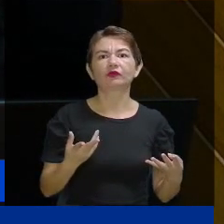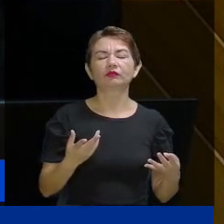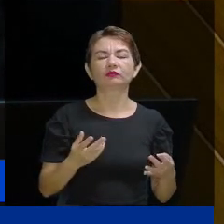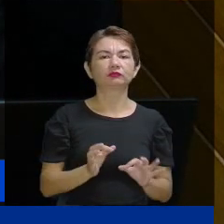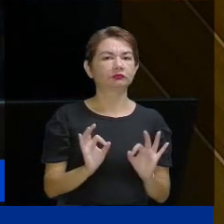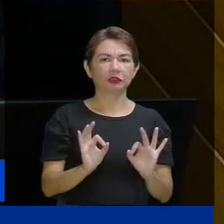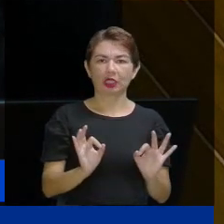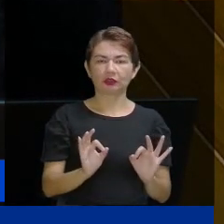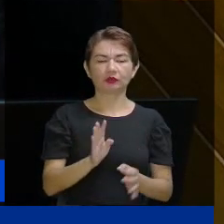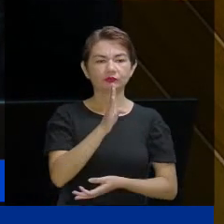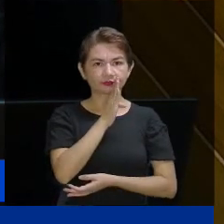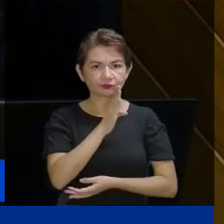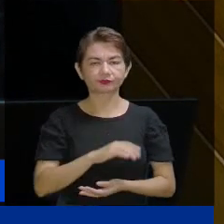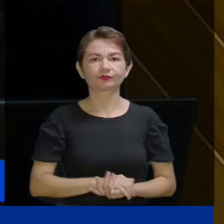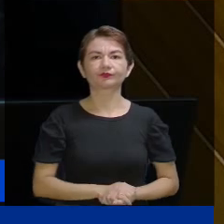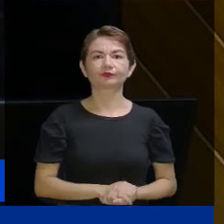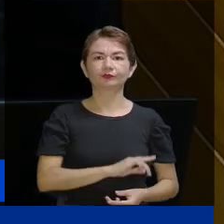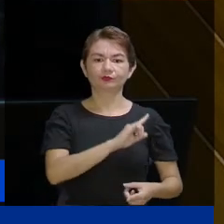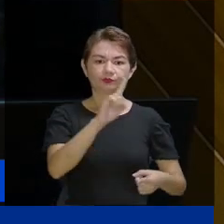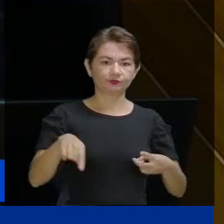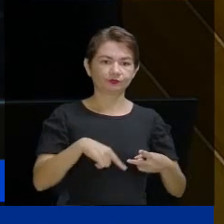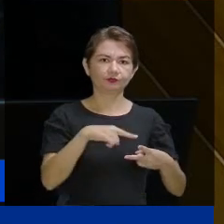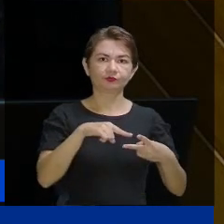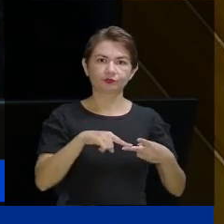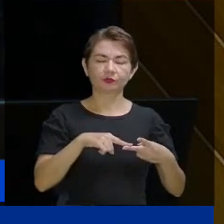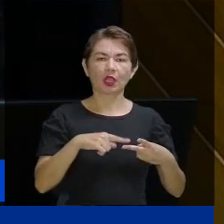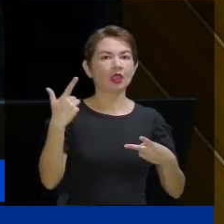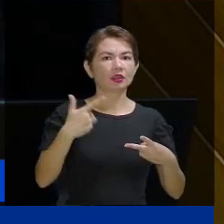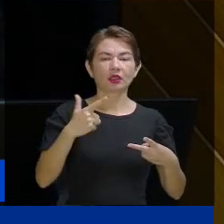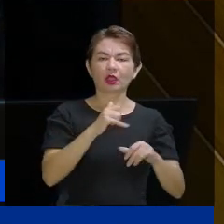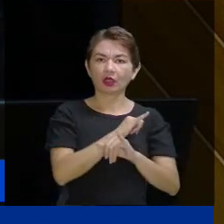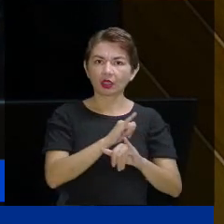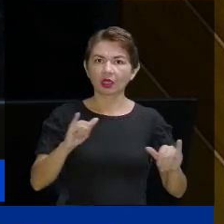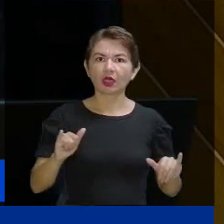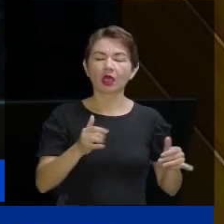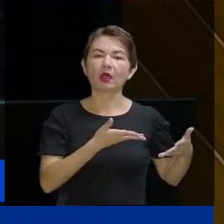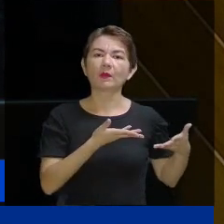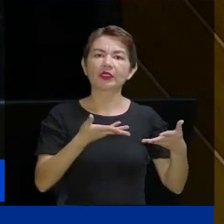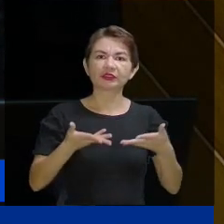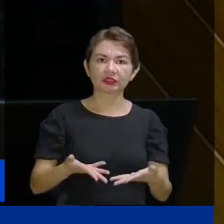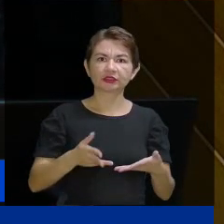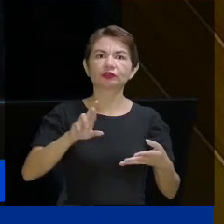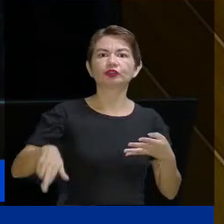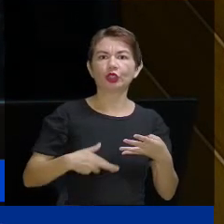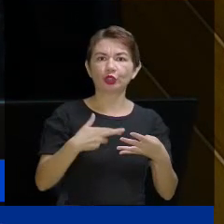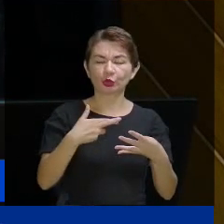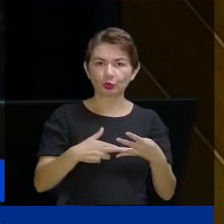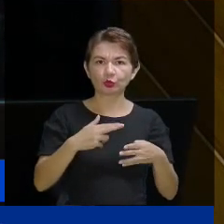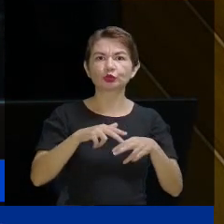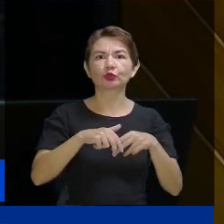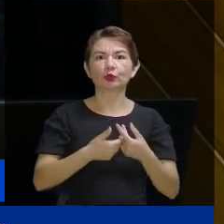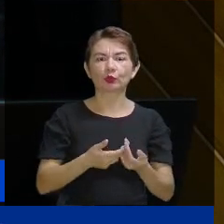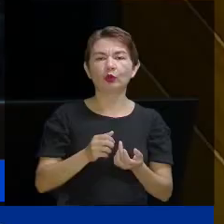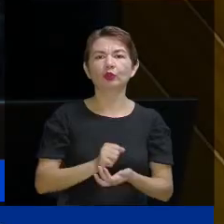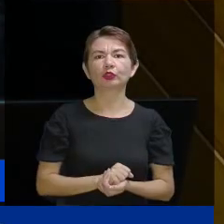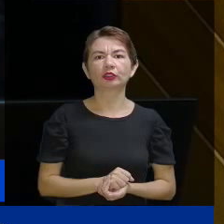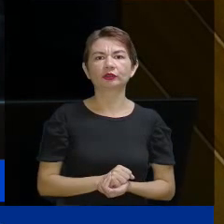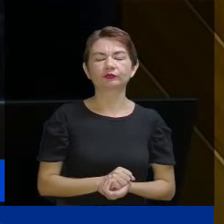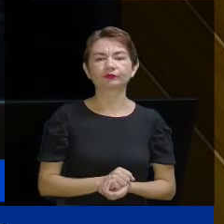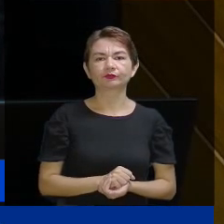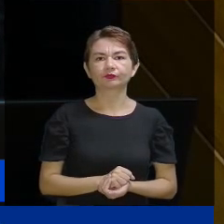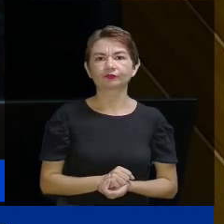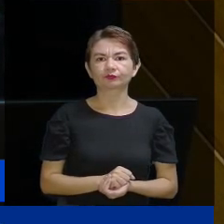agravo regimental. 2. Não houve pronunciamento sobre a apresentação de recurso por assistente